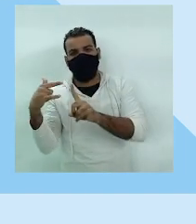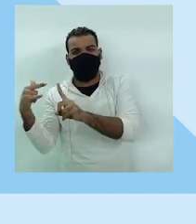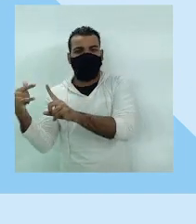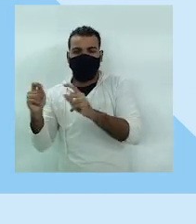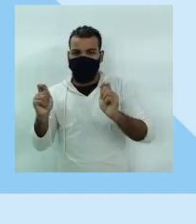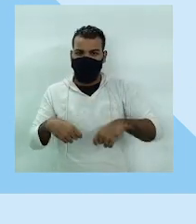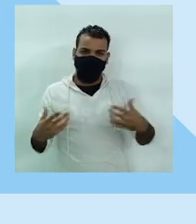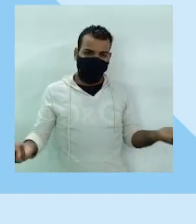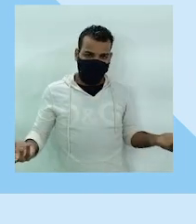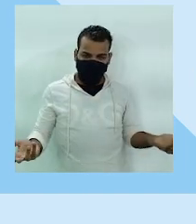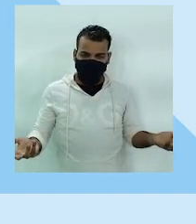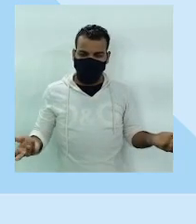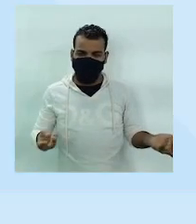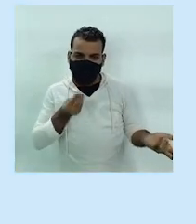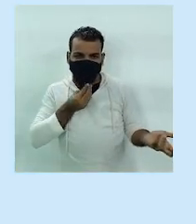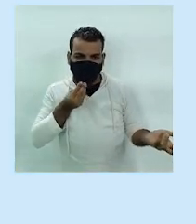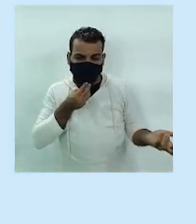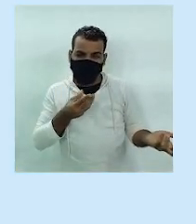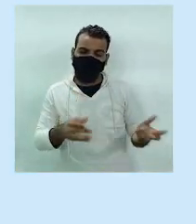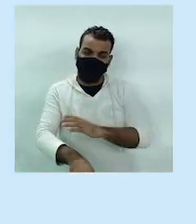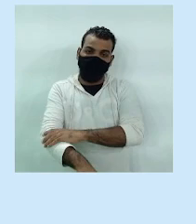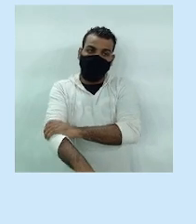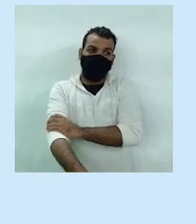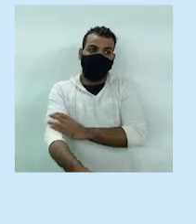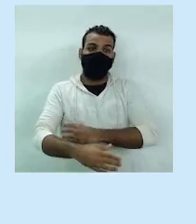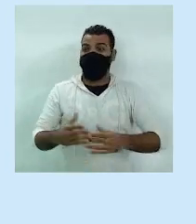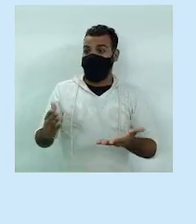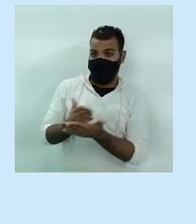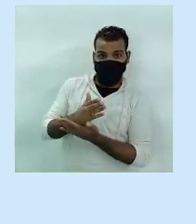católicos, né? Então o catolicismo ensinado,